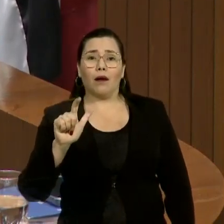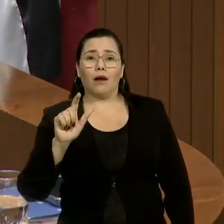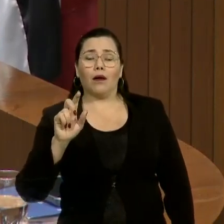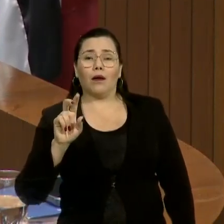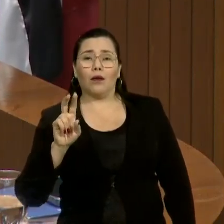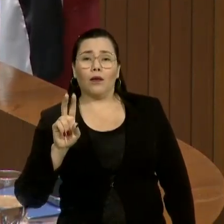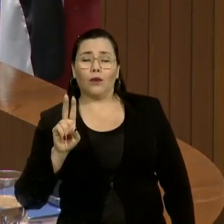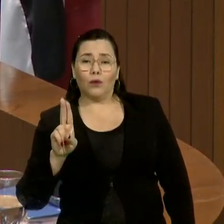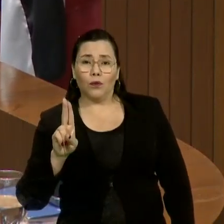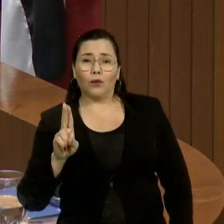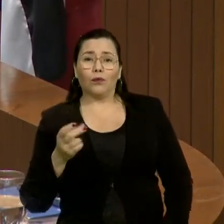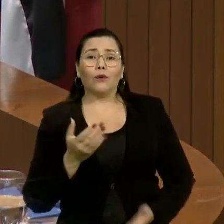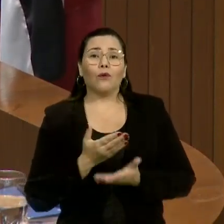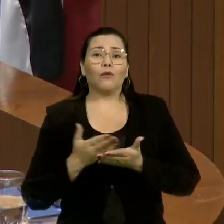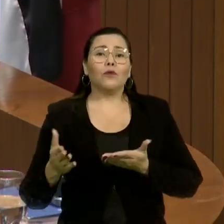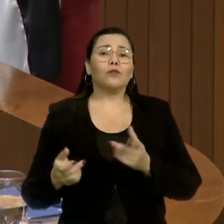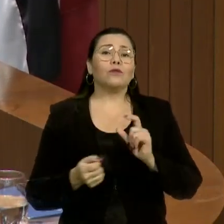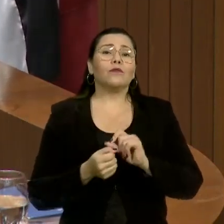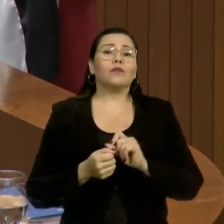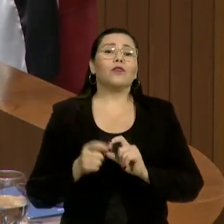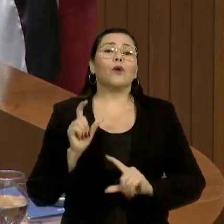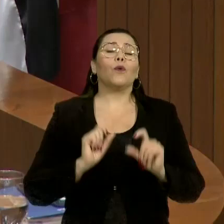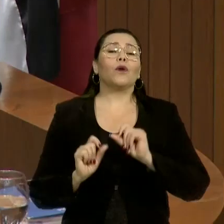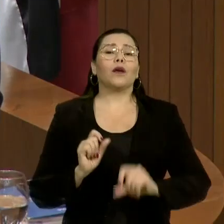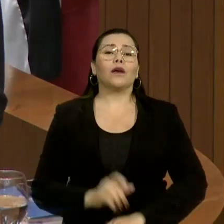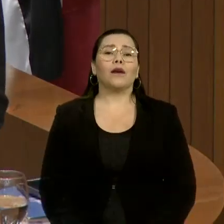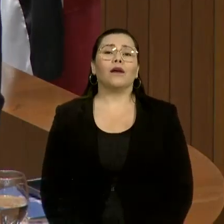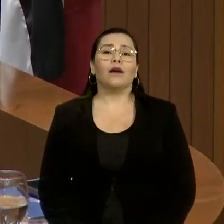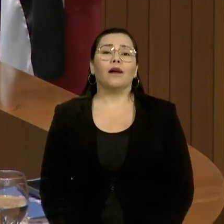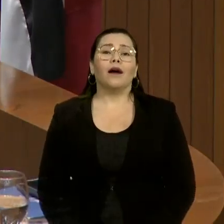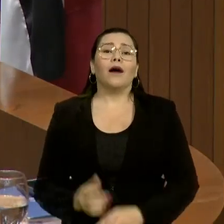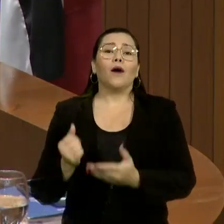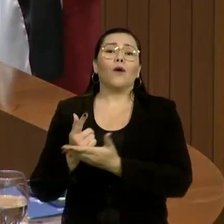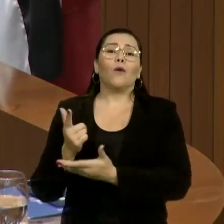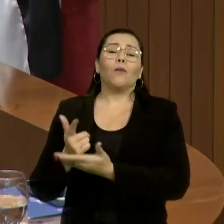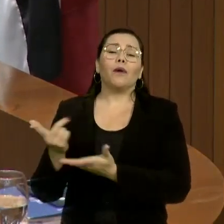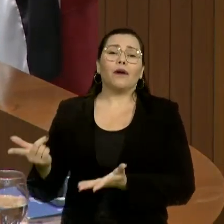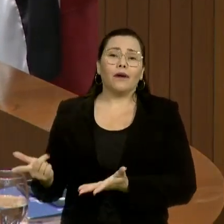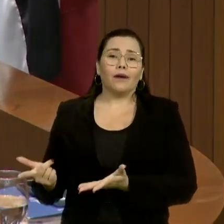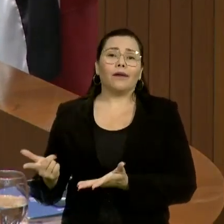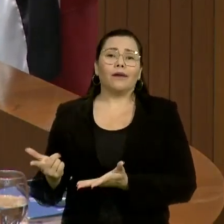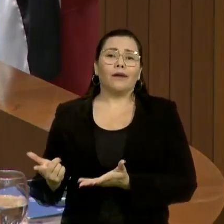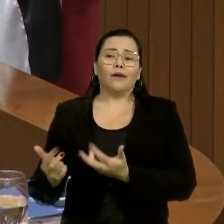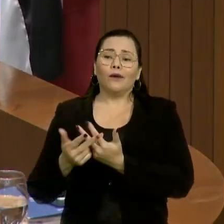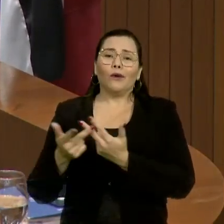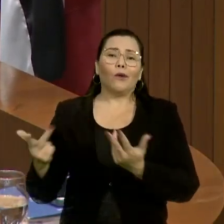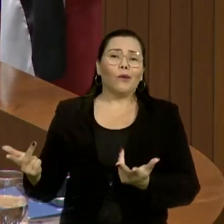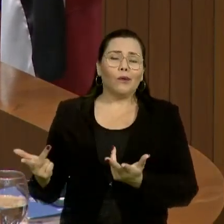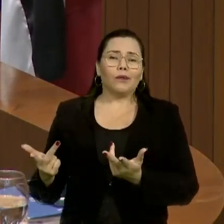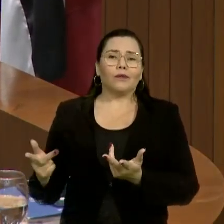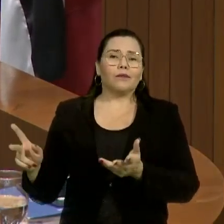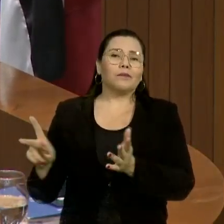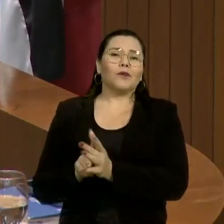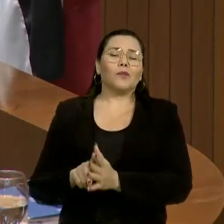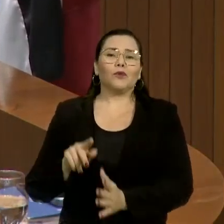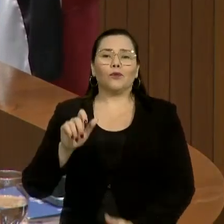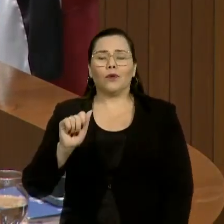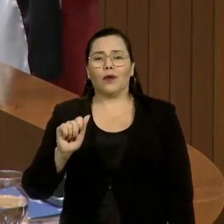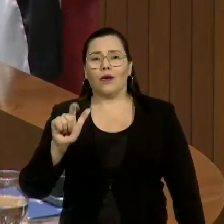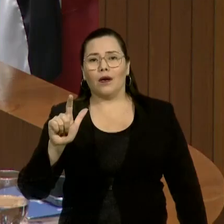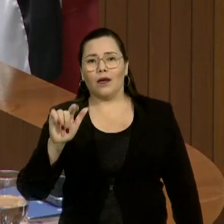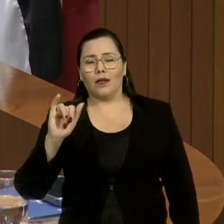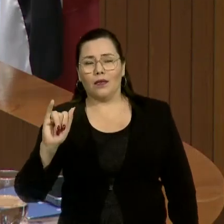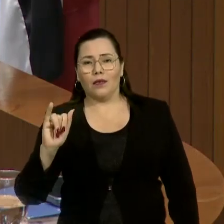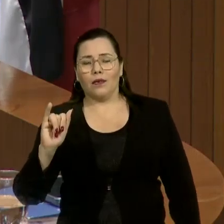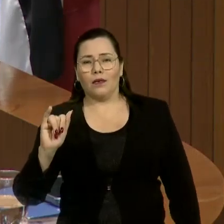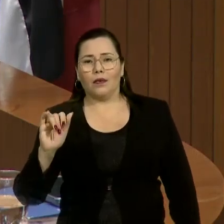do AliExpress. E aí as ações do Magazine Luiza, que já derreteram 50% esse ano, subiram 10% ontem. É